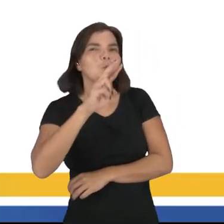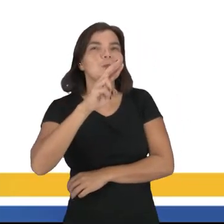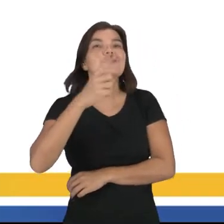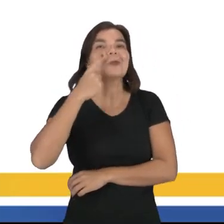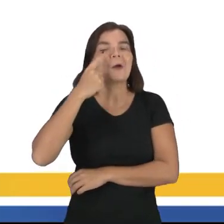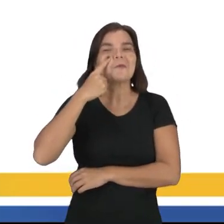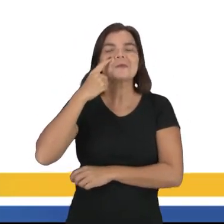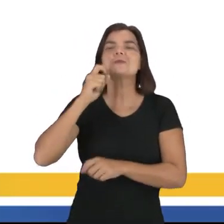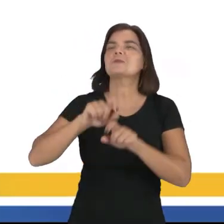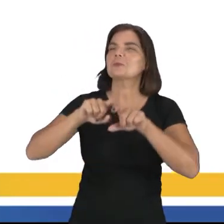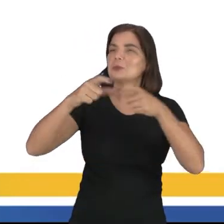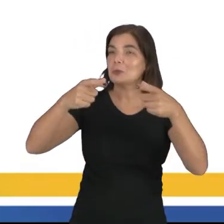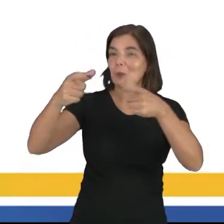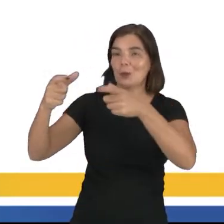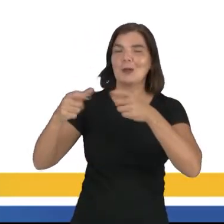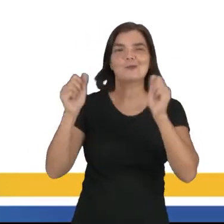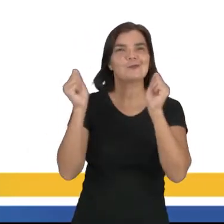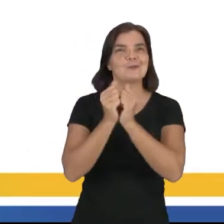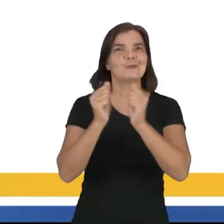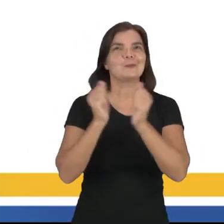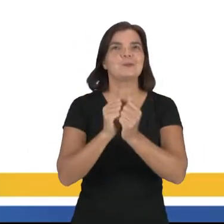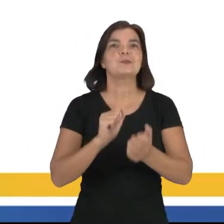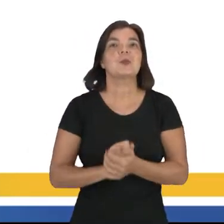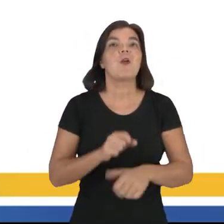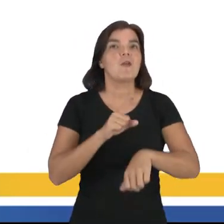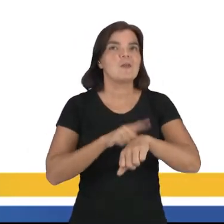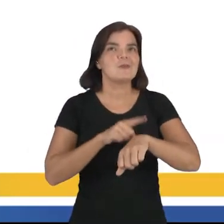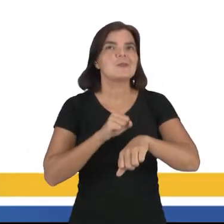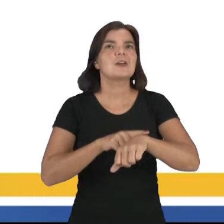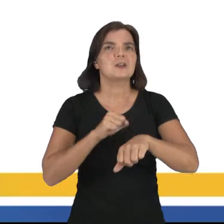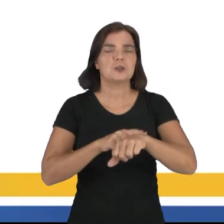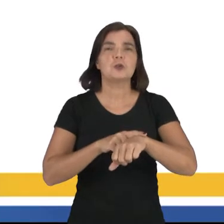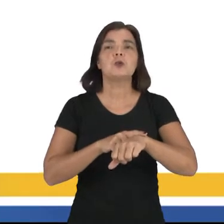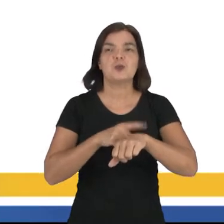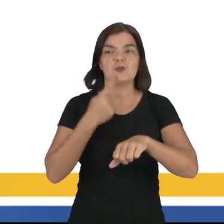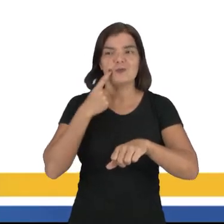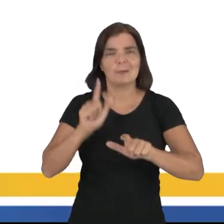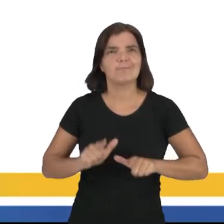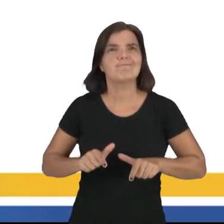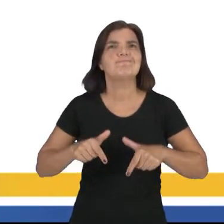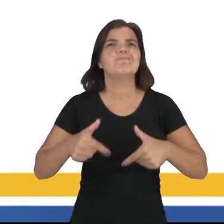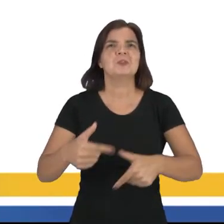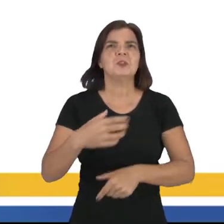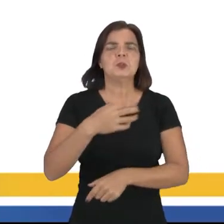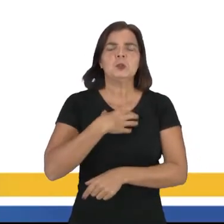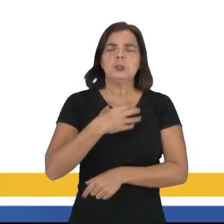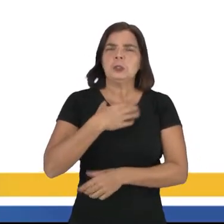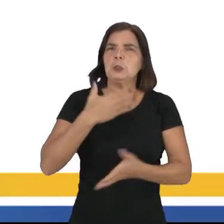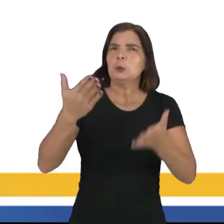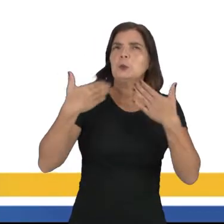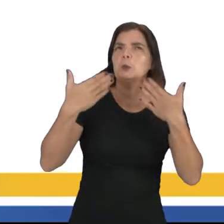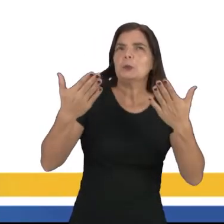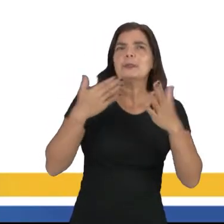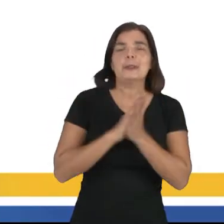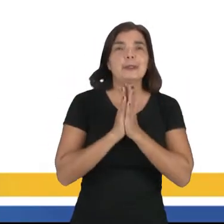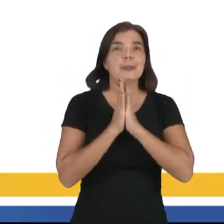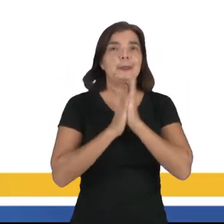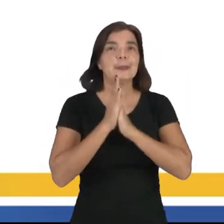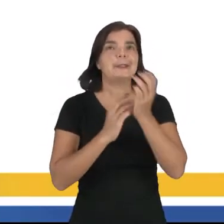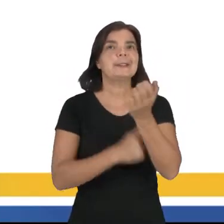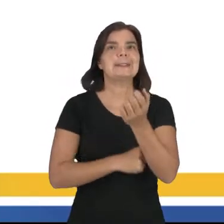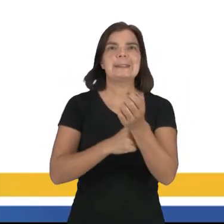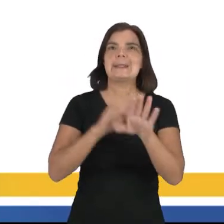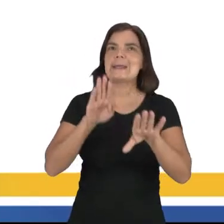e ao corpo para soltar-me no espaço com elas. Chegou o tempo de brigar com o mundo, sentir sufoco, calor nas